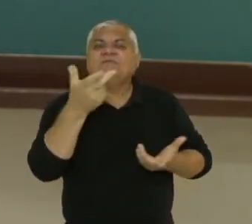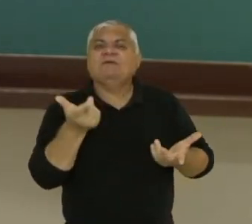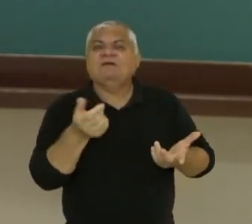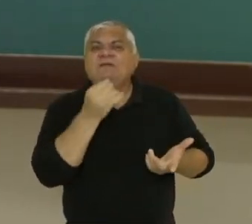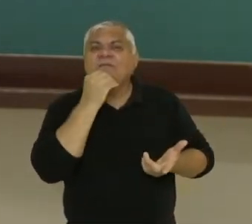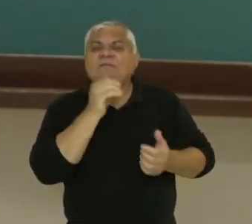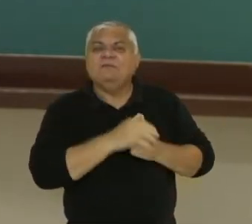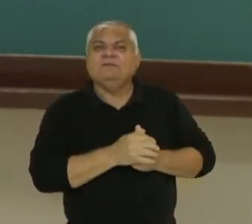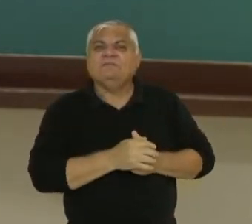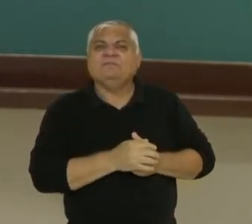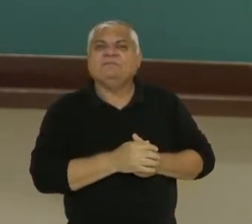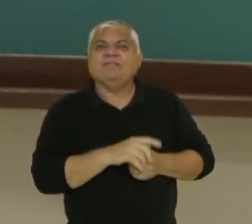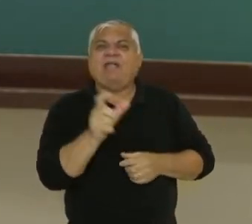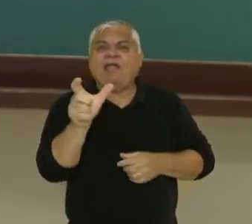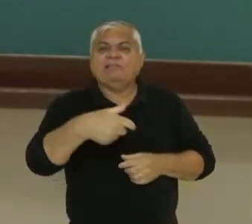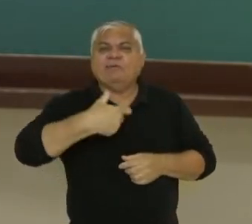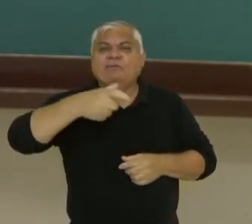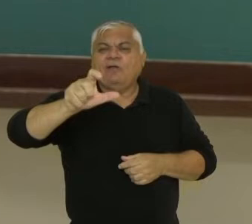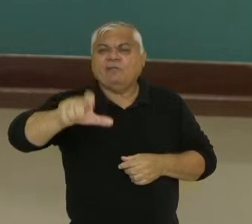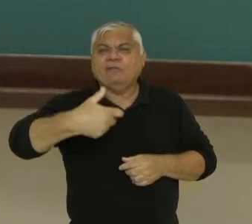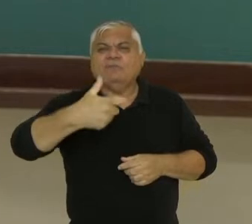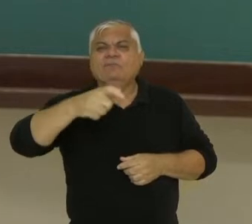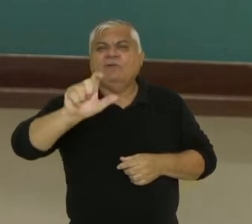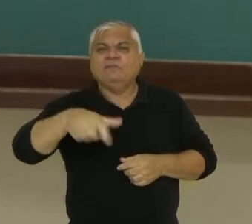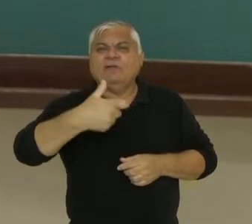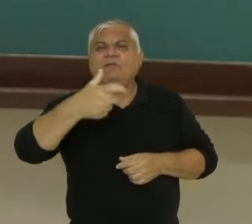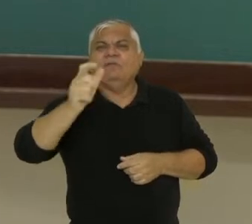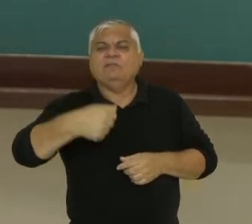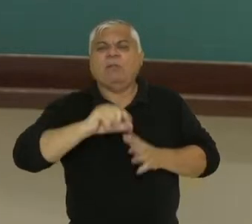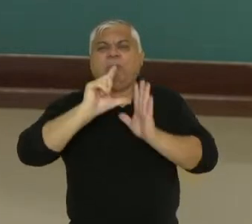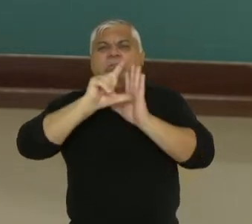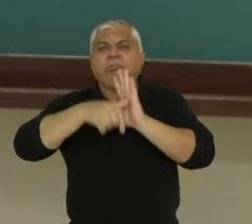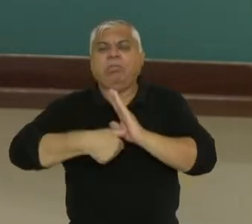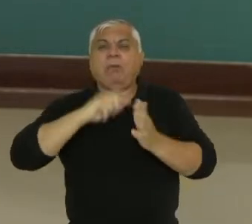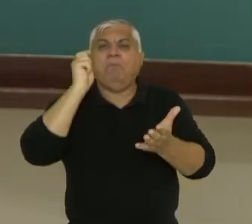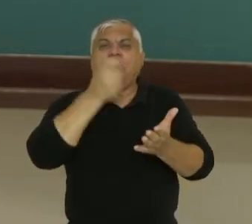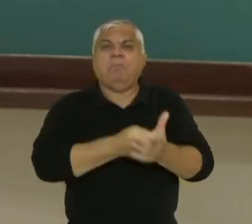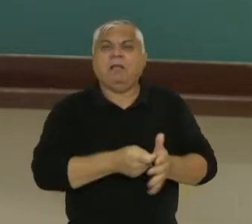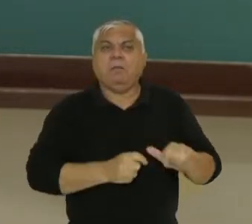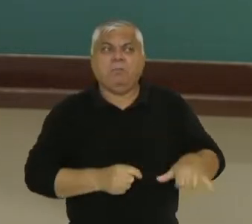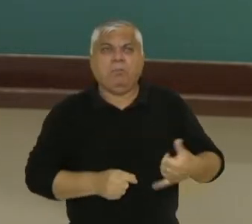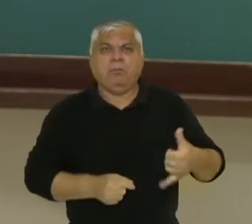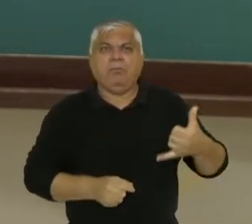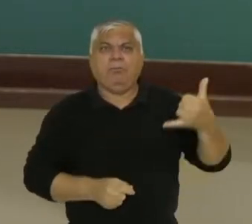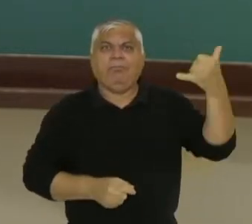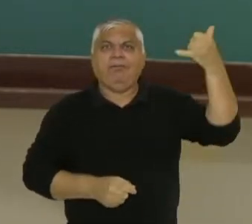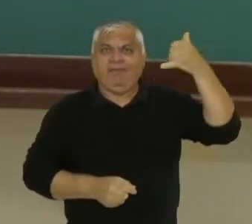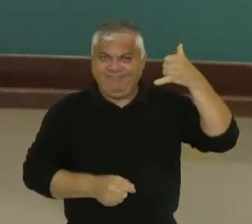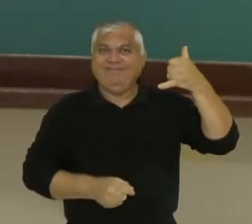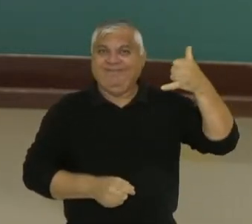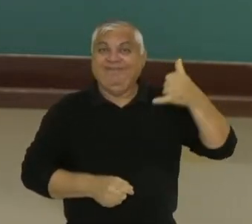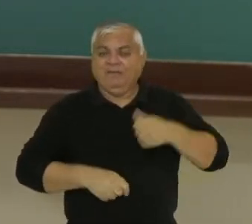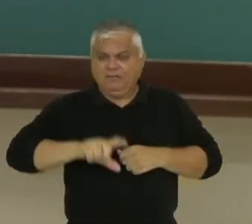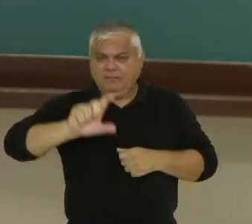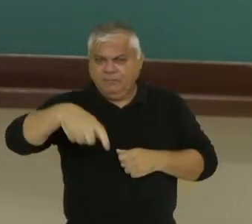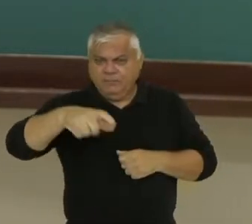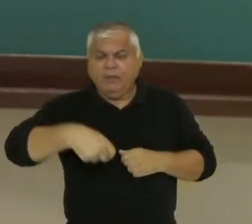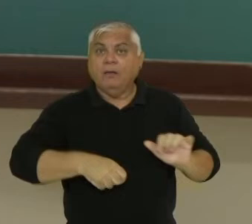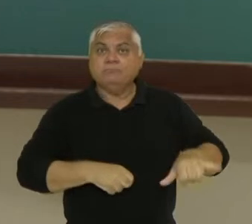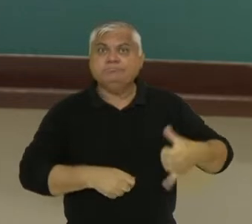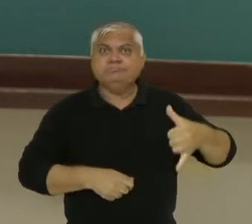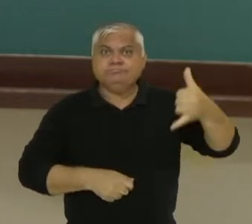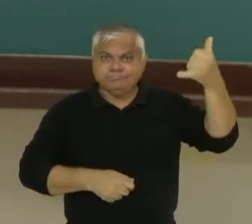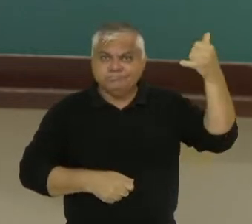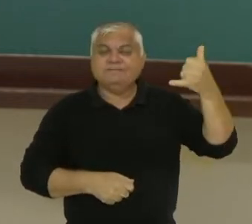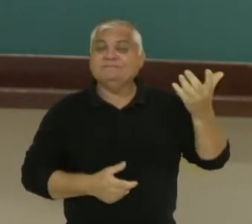o rotativo do cartão de crédito, que a gente paga muitas vezes o valor que nós vamos ter de rendimento dentro do CDB,